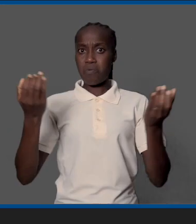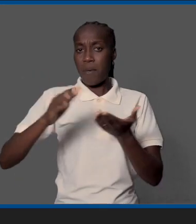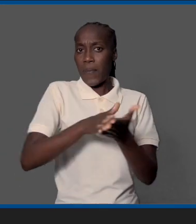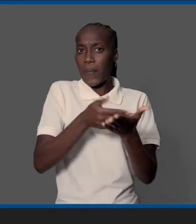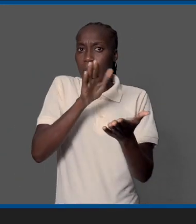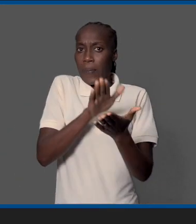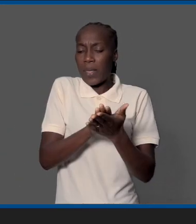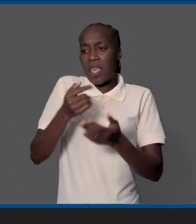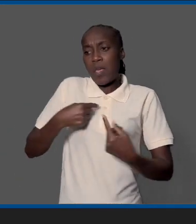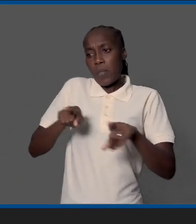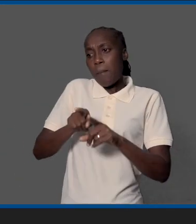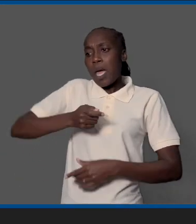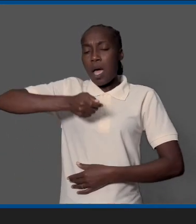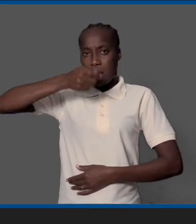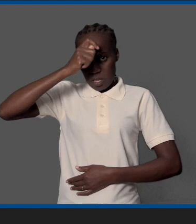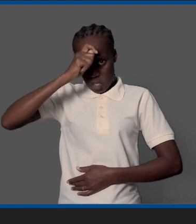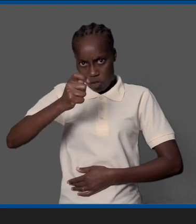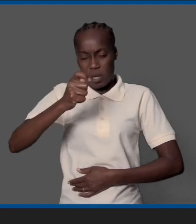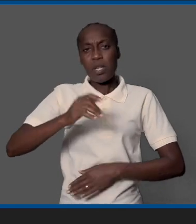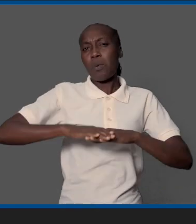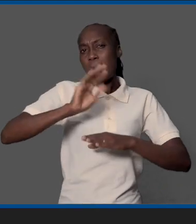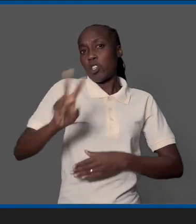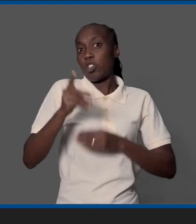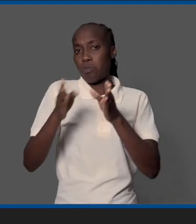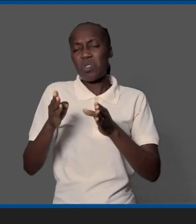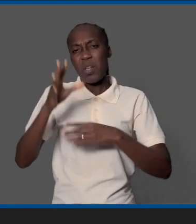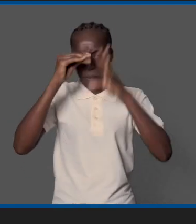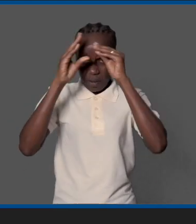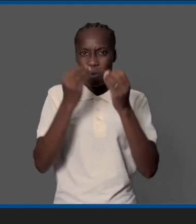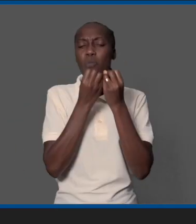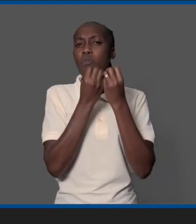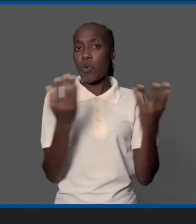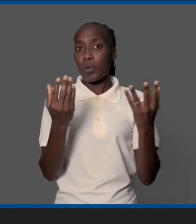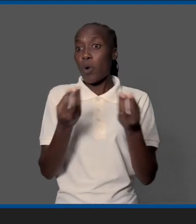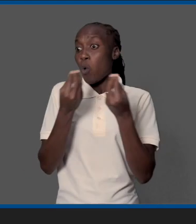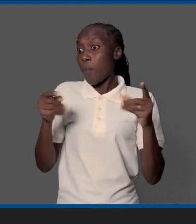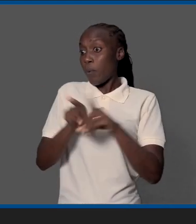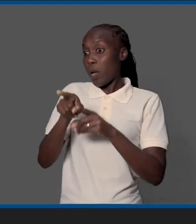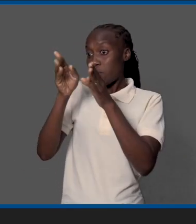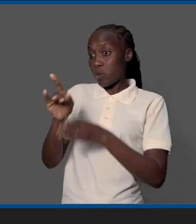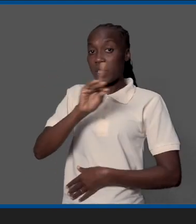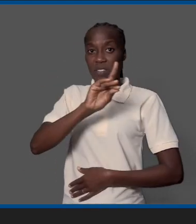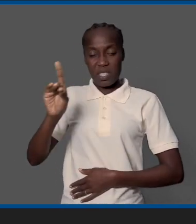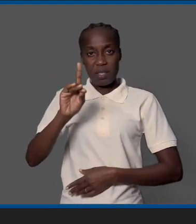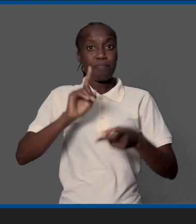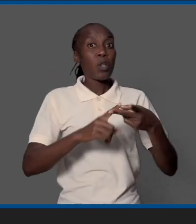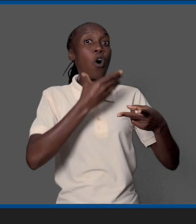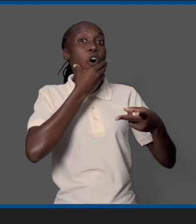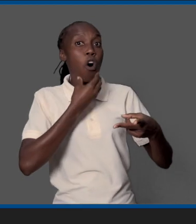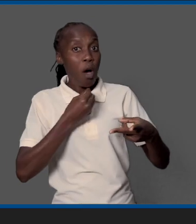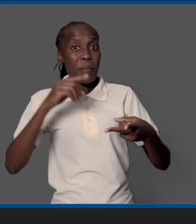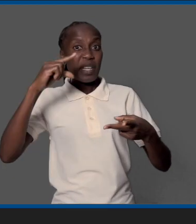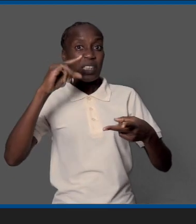Gimo Perdino e Nico Afonso, jovens empreendedores também se sentem dos efeitos da